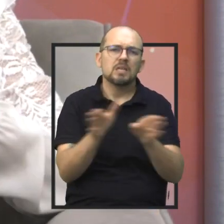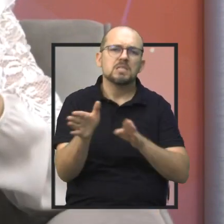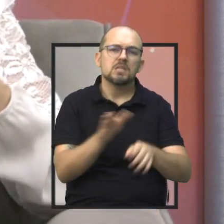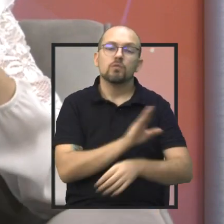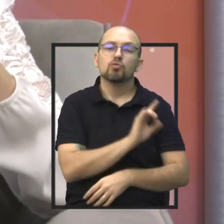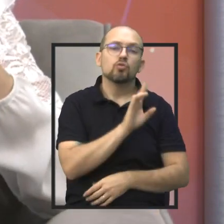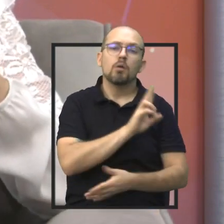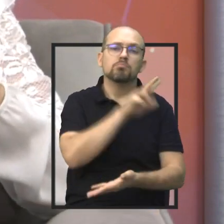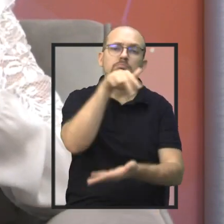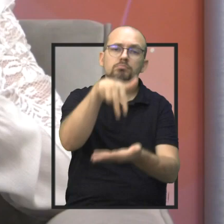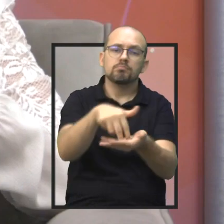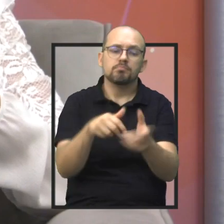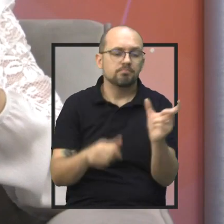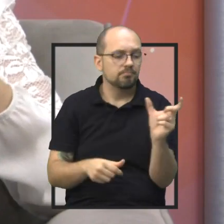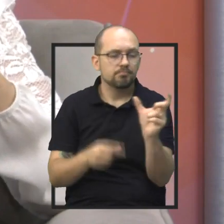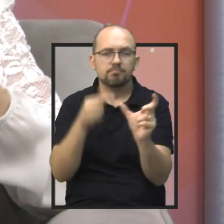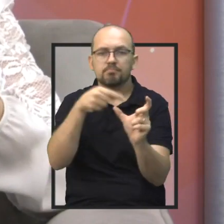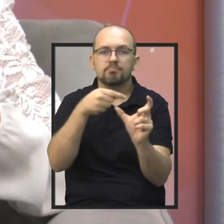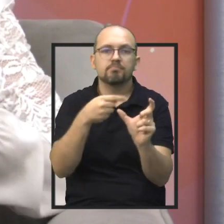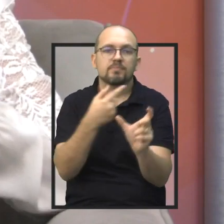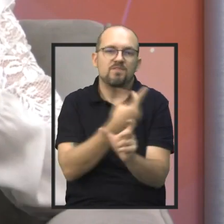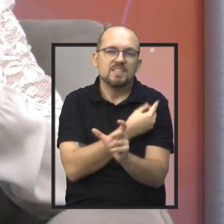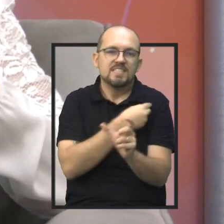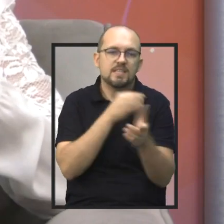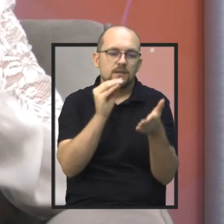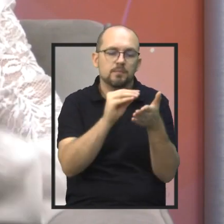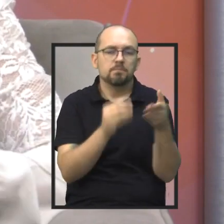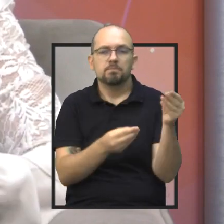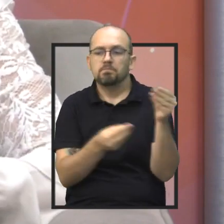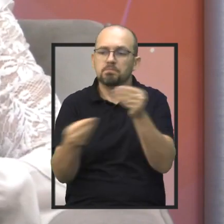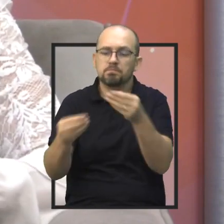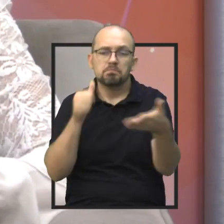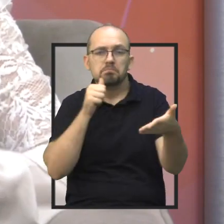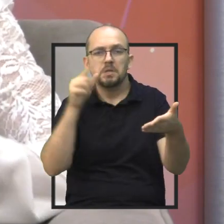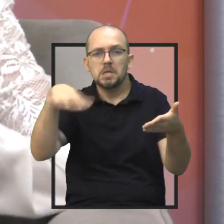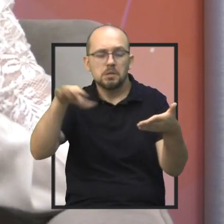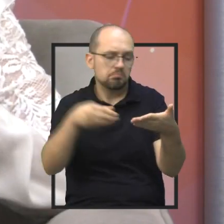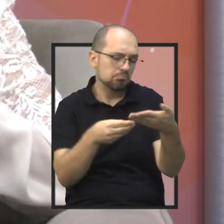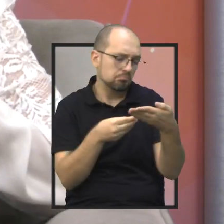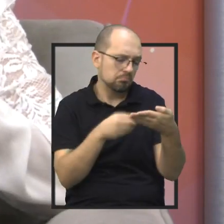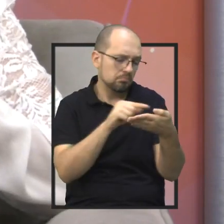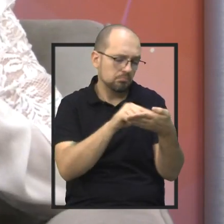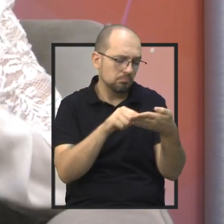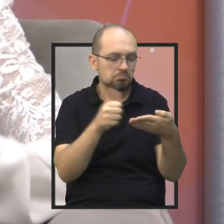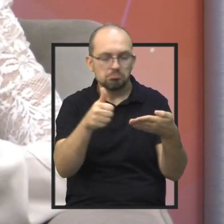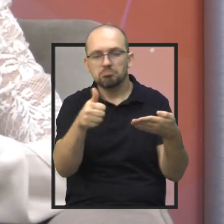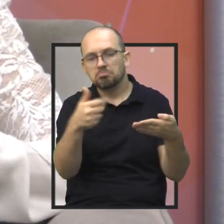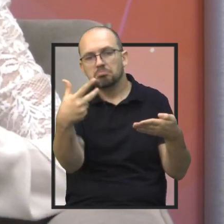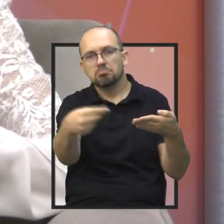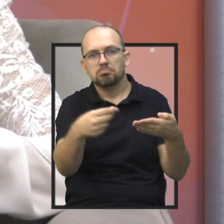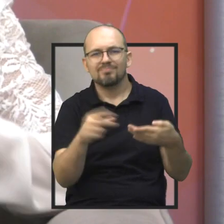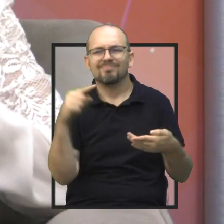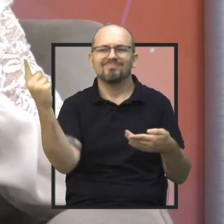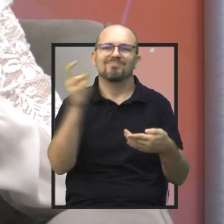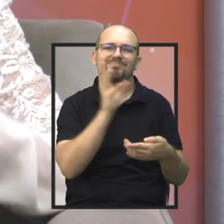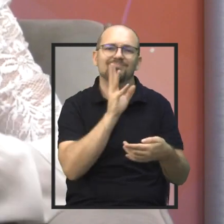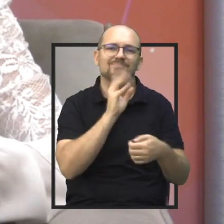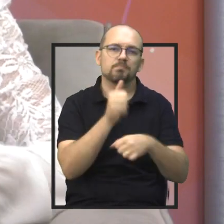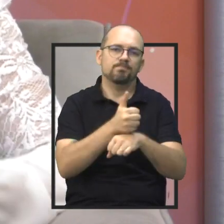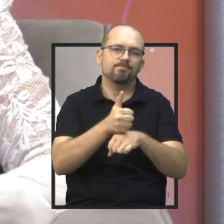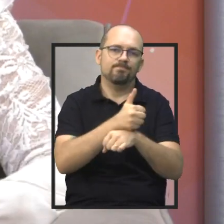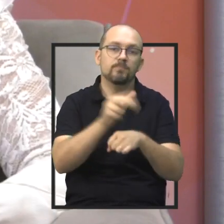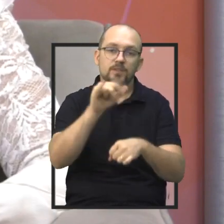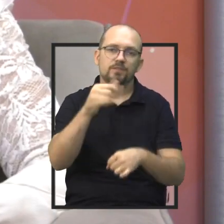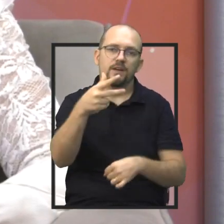chegar lá com as carteiras de vacinação, as meninas são super orientadas, têm conhecimento, então elas